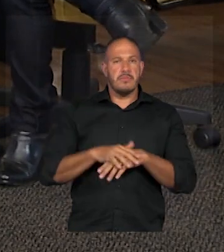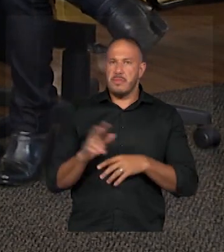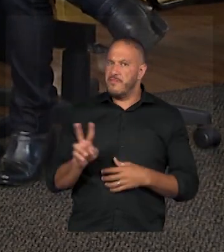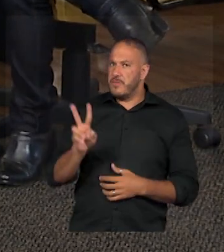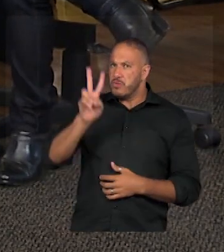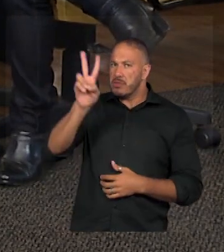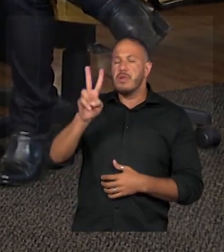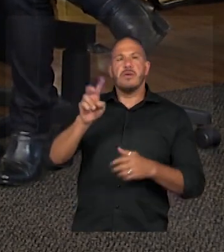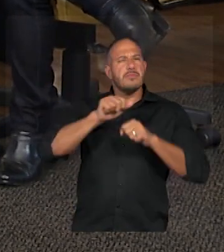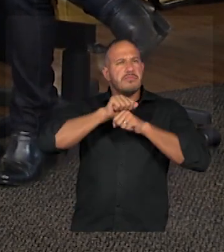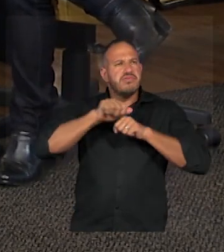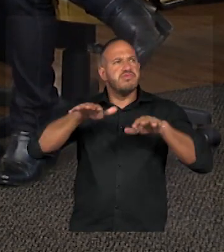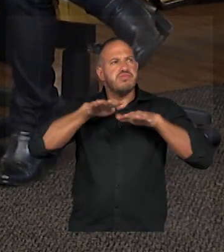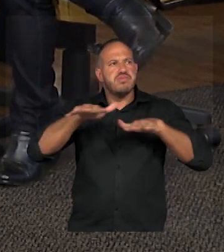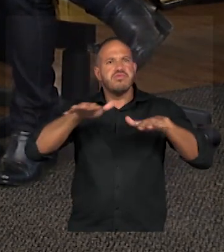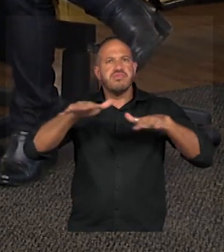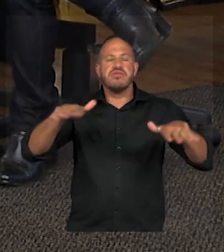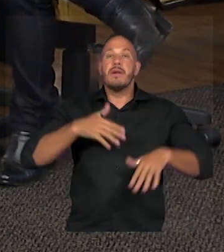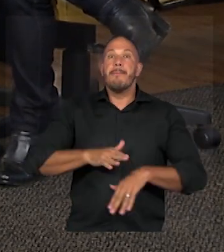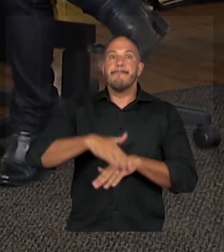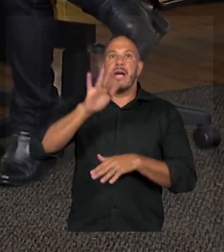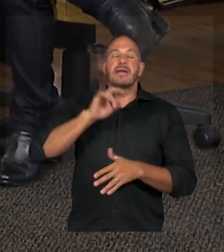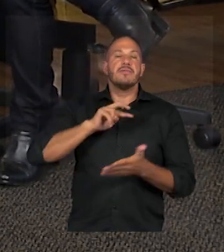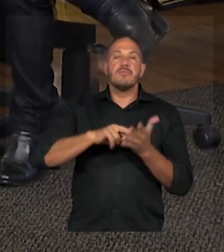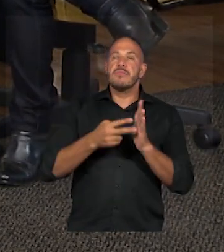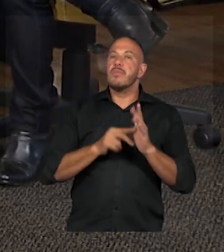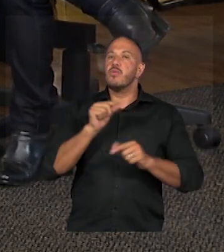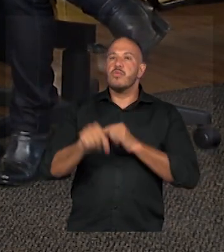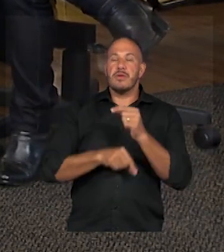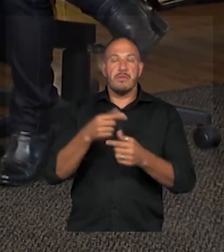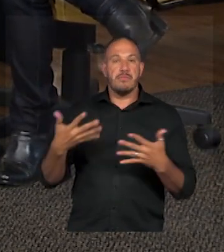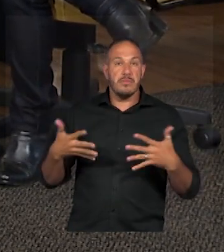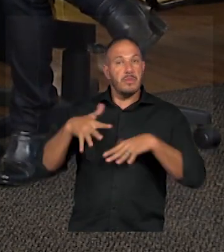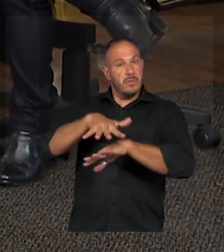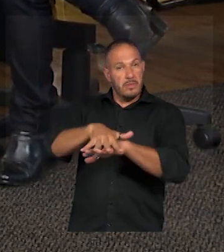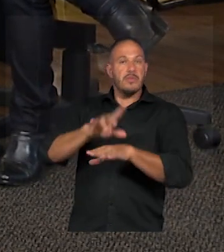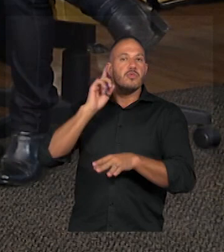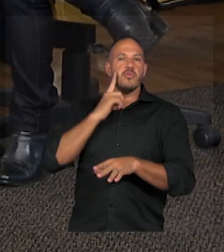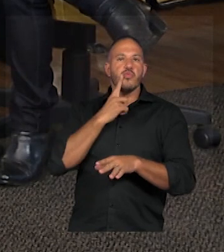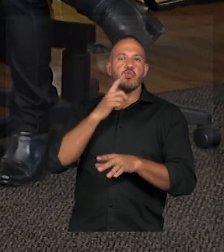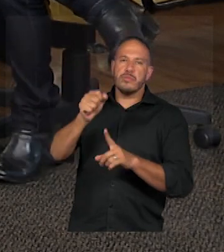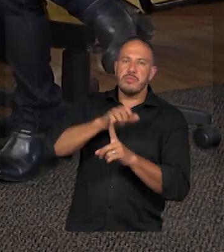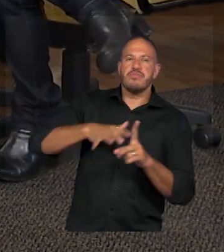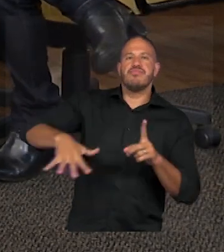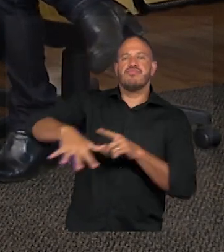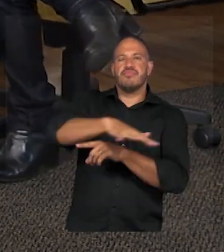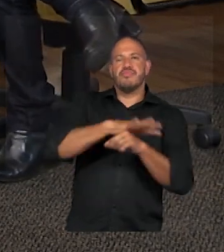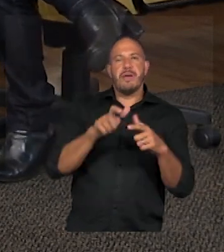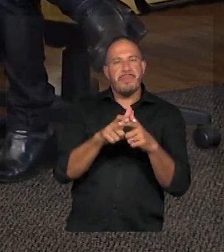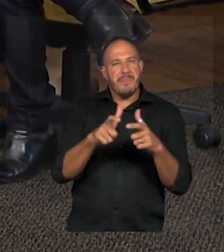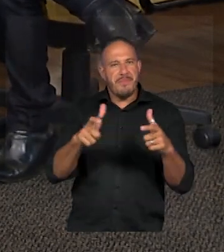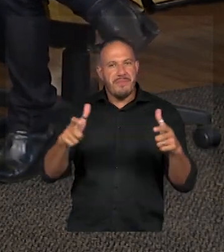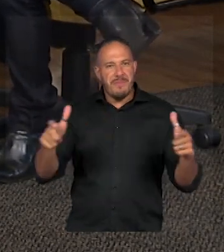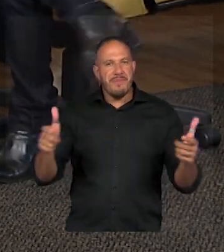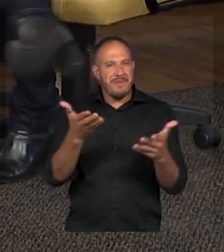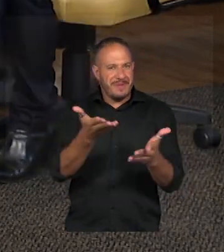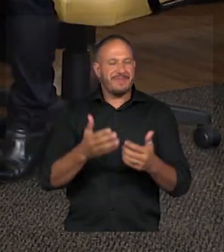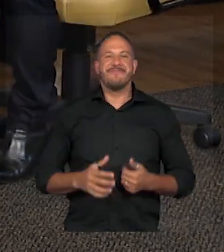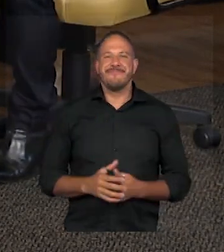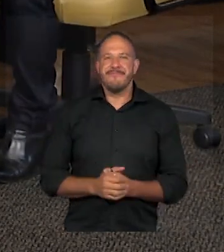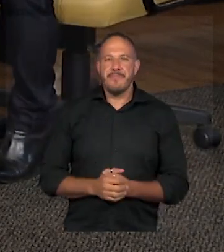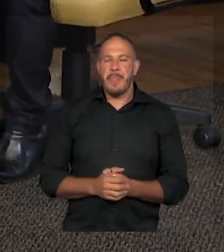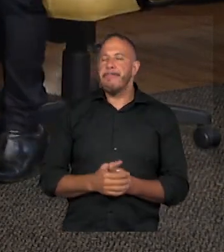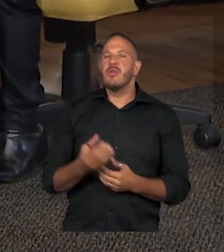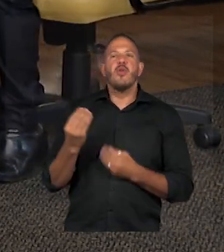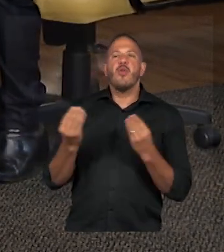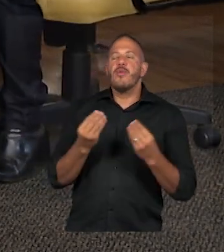se fala isso, mais a inclusão do surdo na nossa sociedade. Liliane, como que você acha que deve